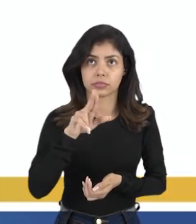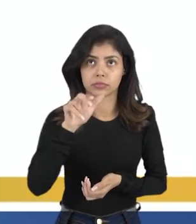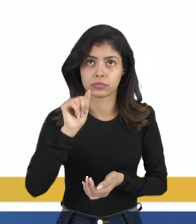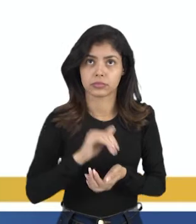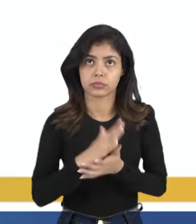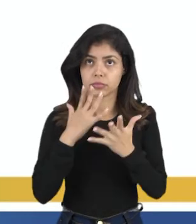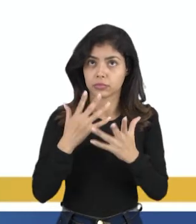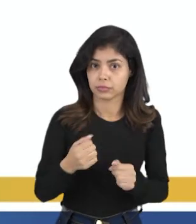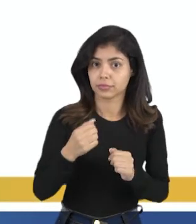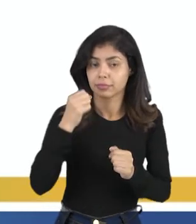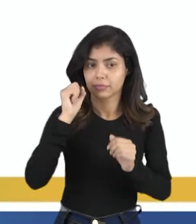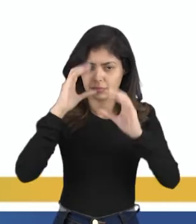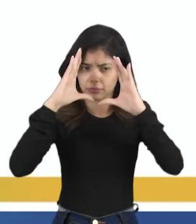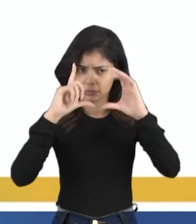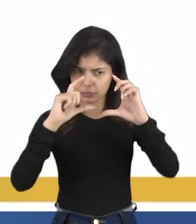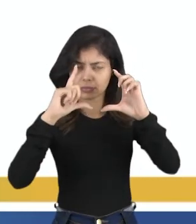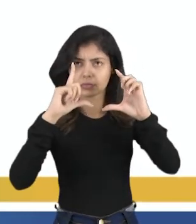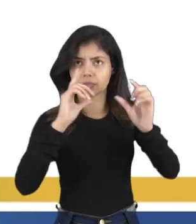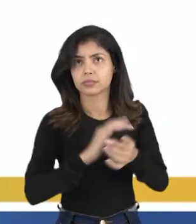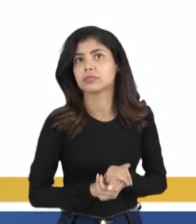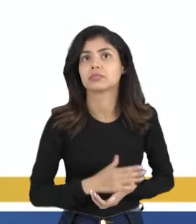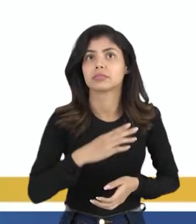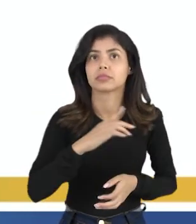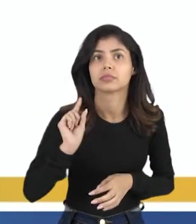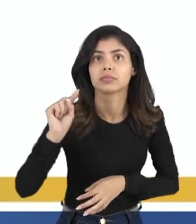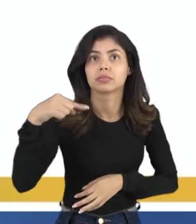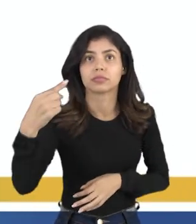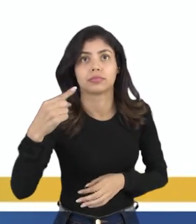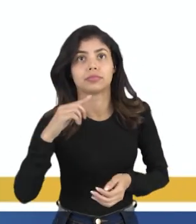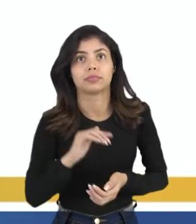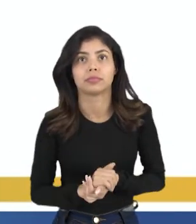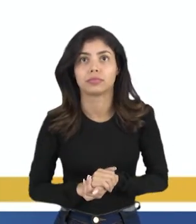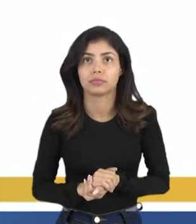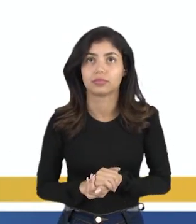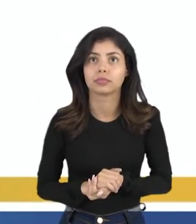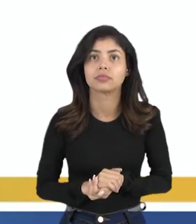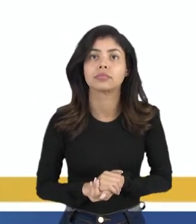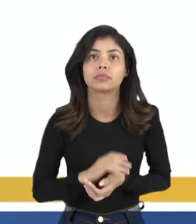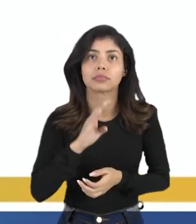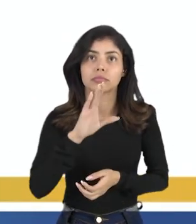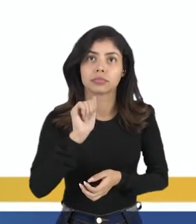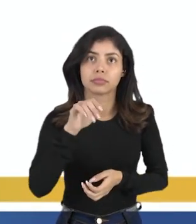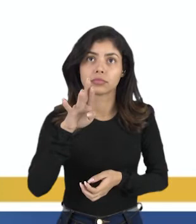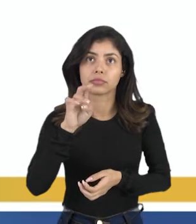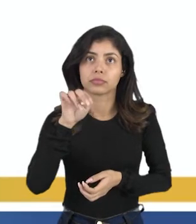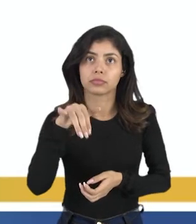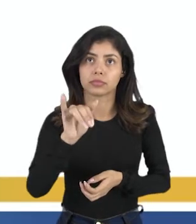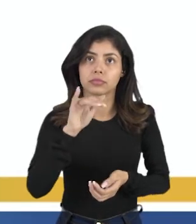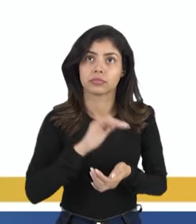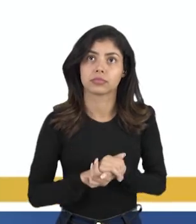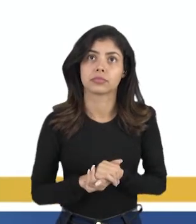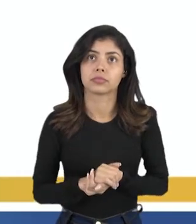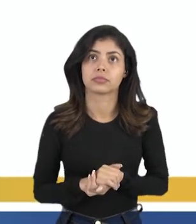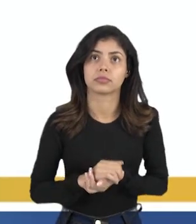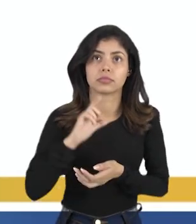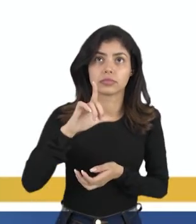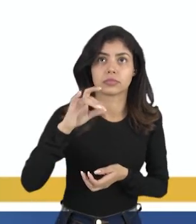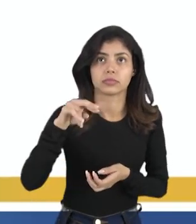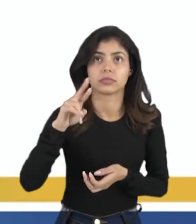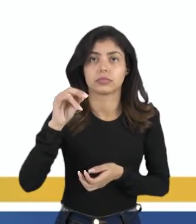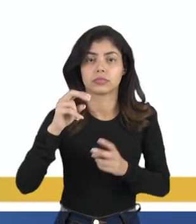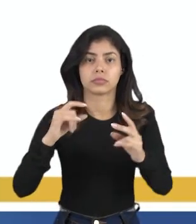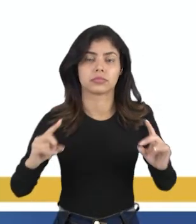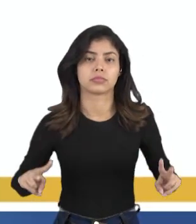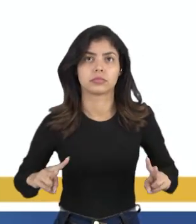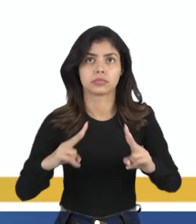que capturou o momento do lado de fora dos estúdios Abbey Road em Londres.